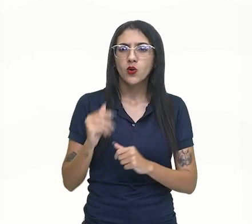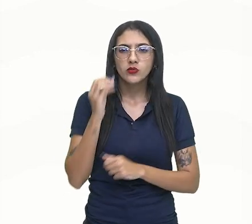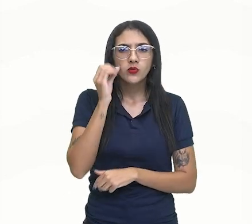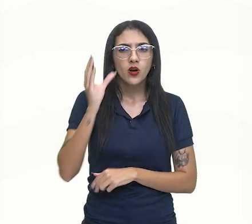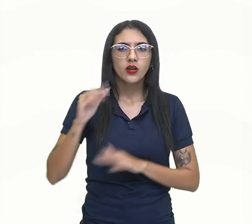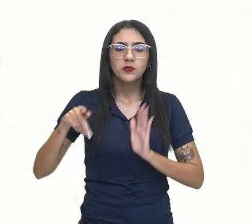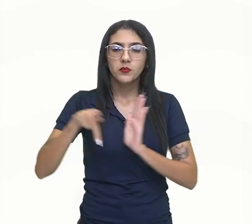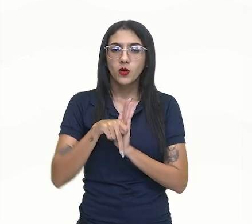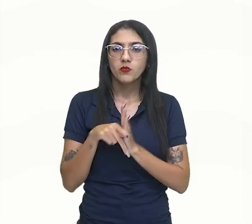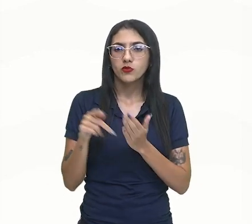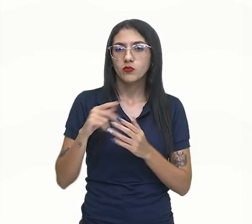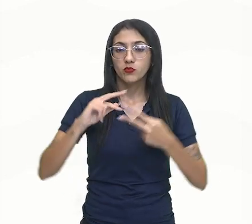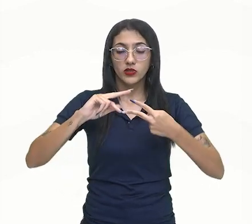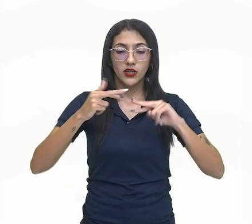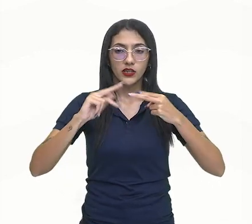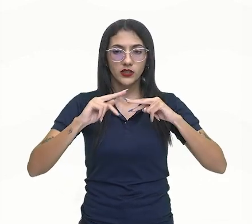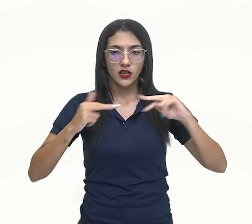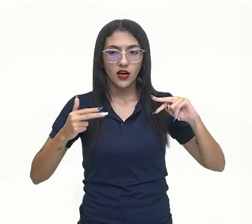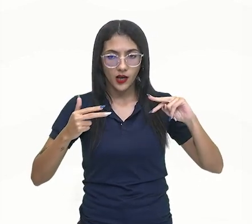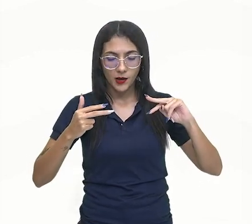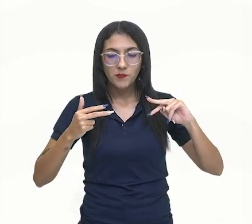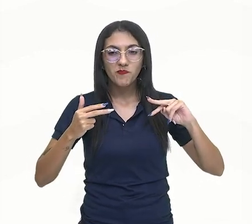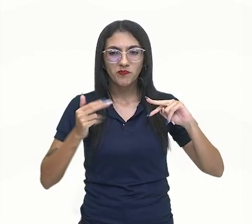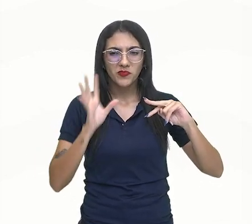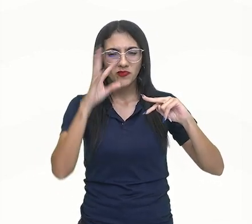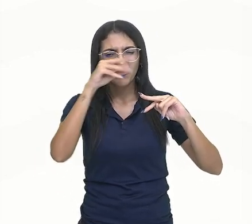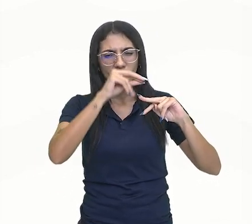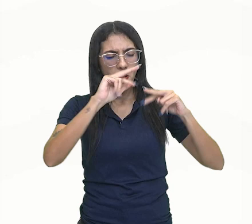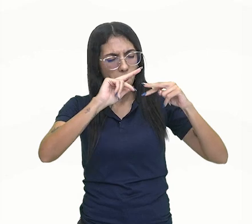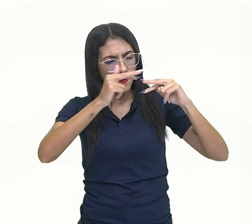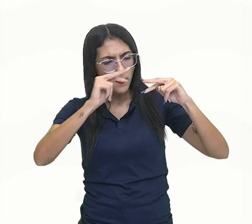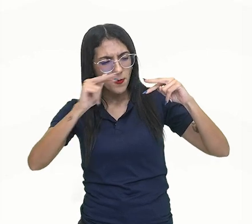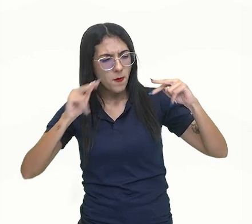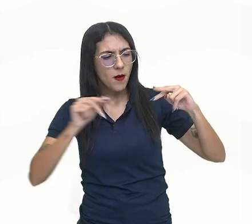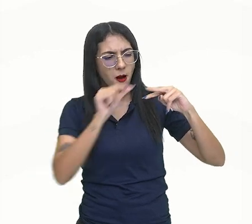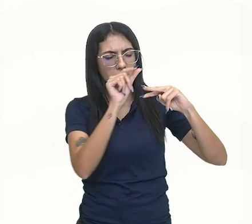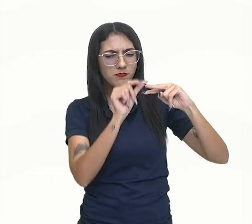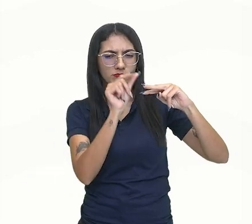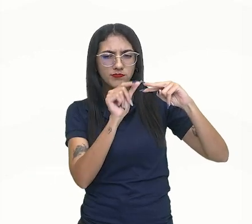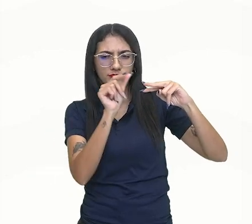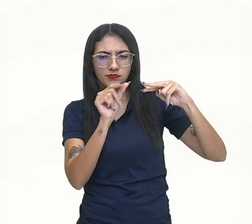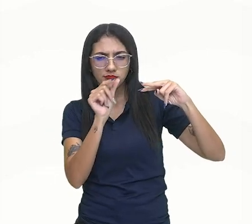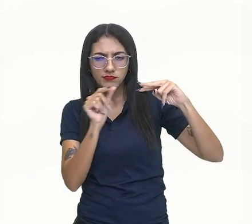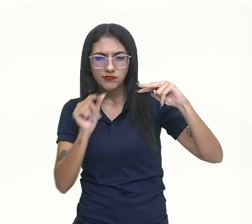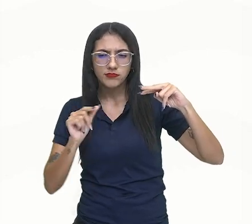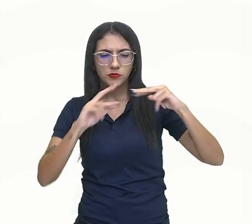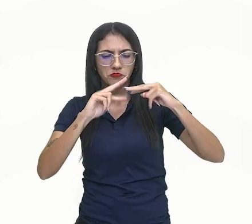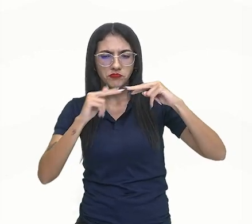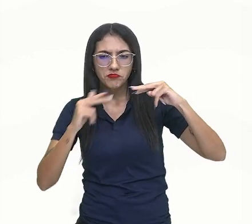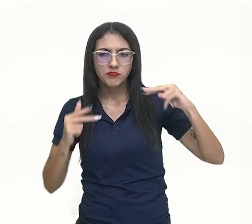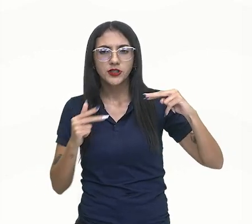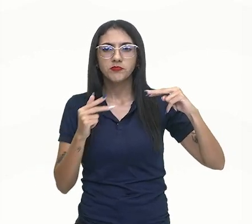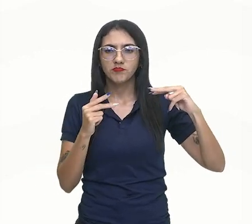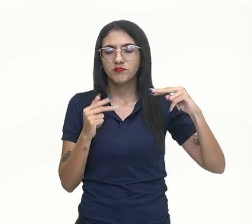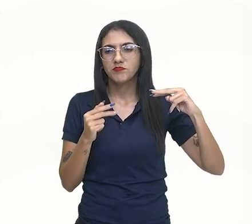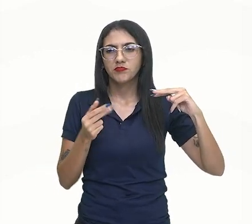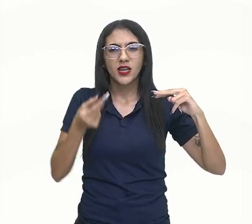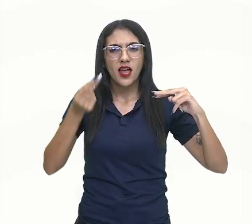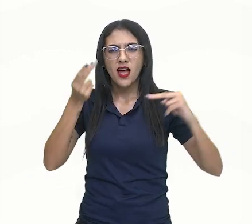o DNA, informações que estão lá no material genético, coisas que não tinha